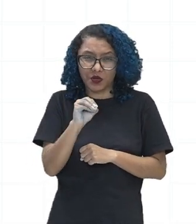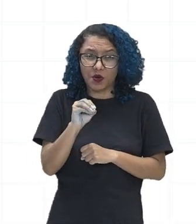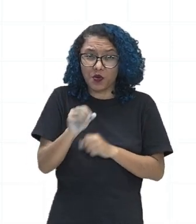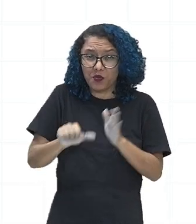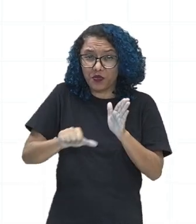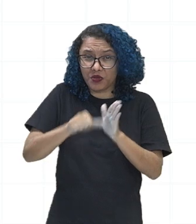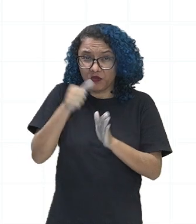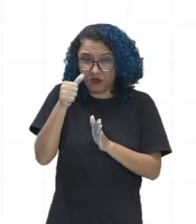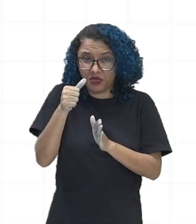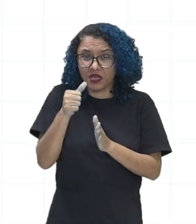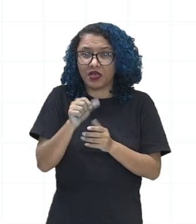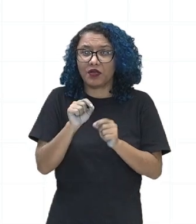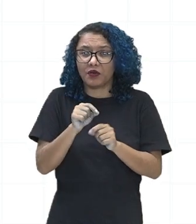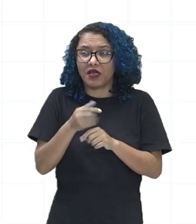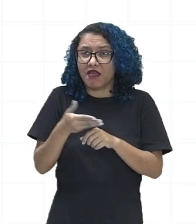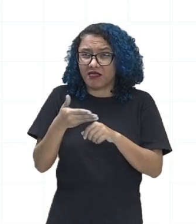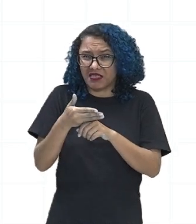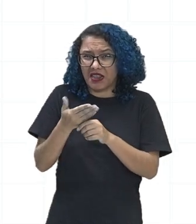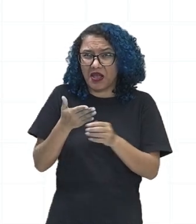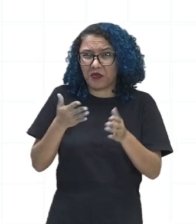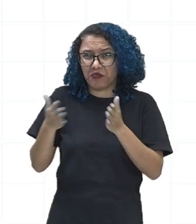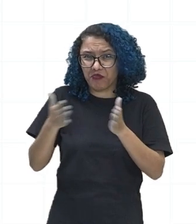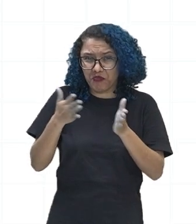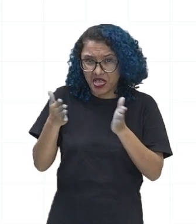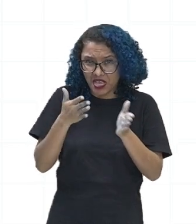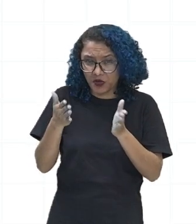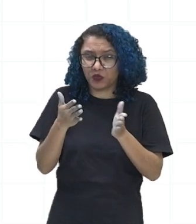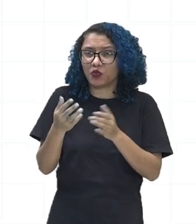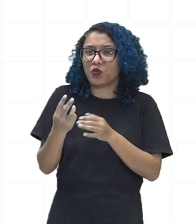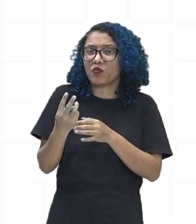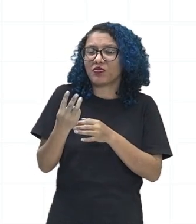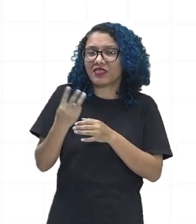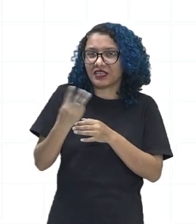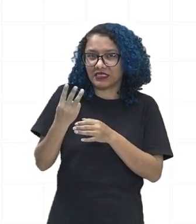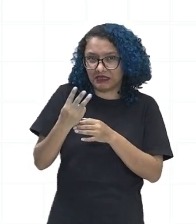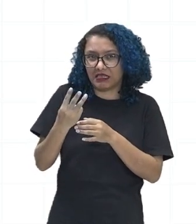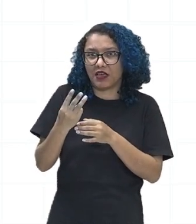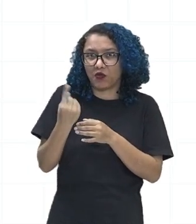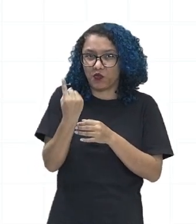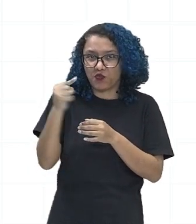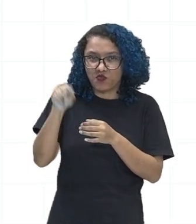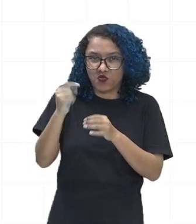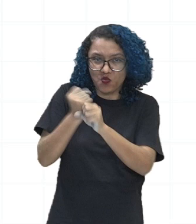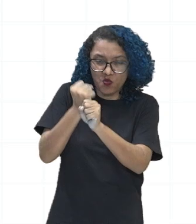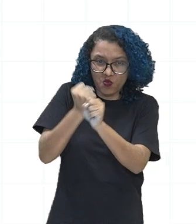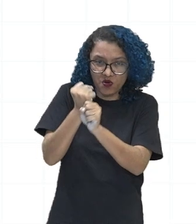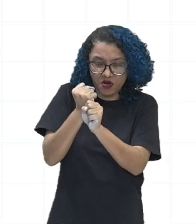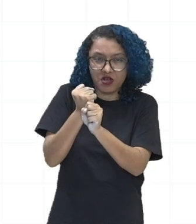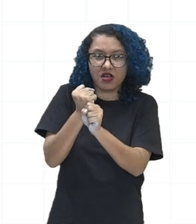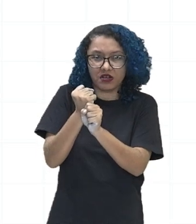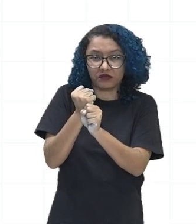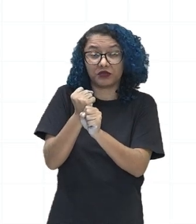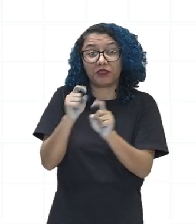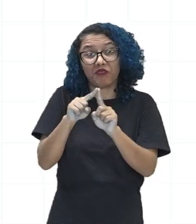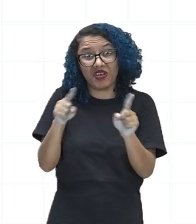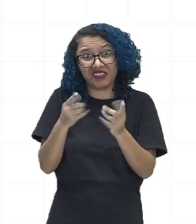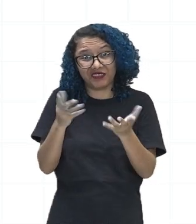3º milênio, por isso foi batizada a Ilha do Milênio. E, infelizmente, ela está quase